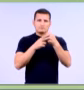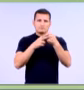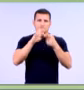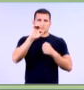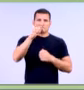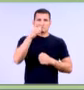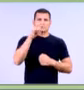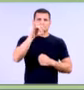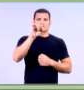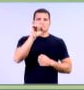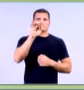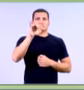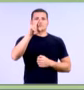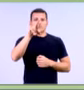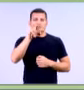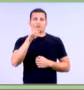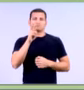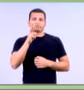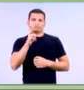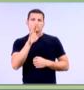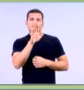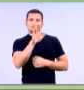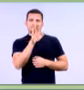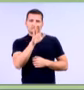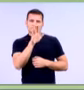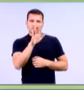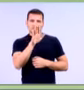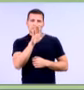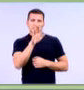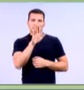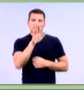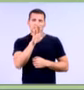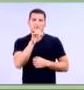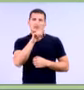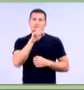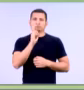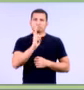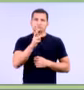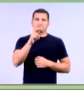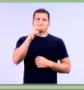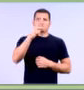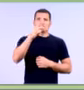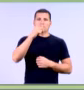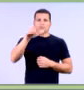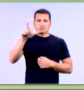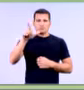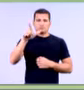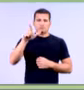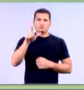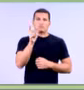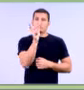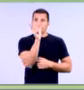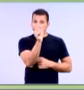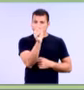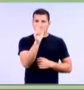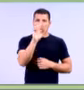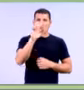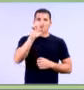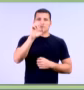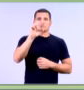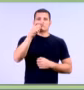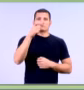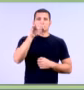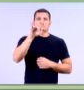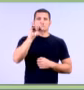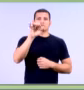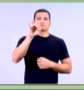irregular, ele fica no plural, apenas o verbo existir. Existiram alunos, mas o